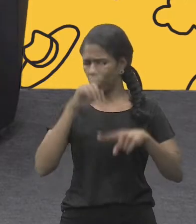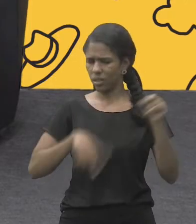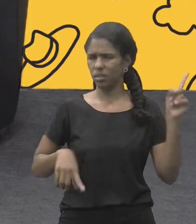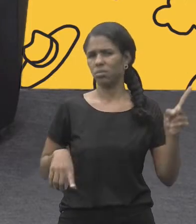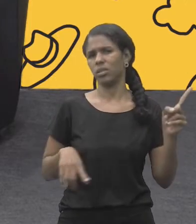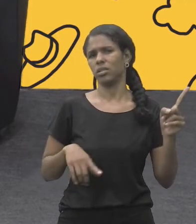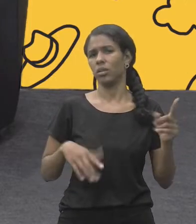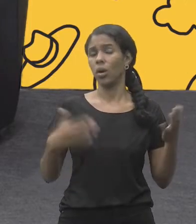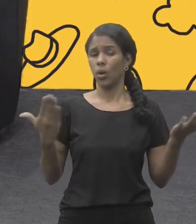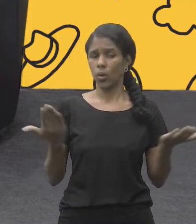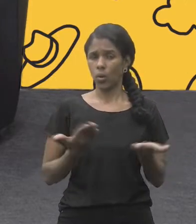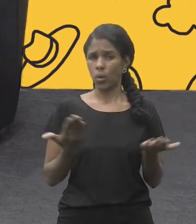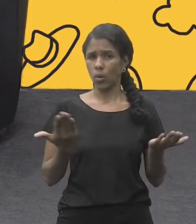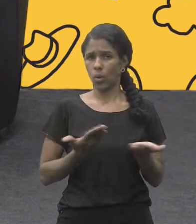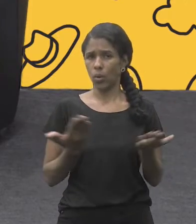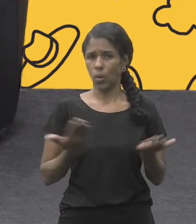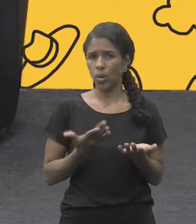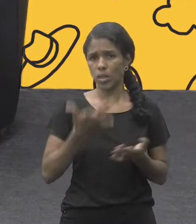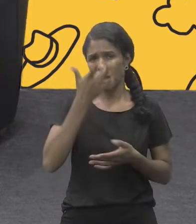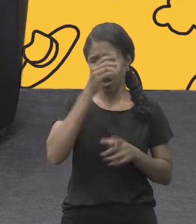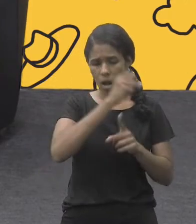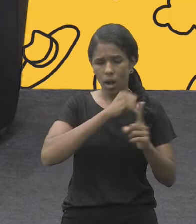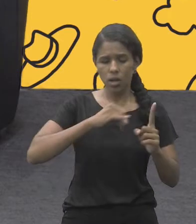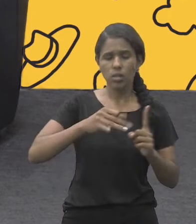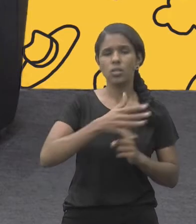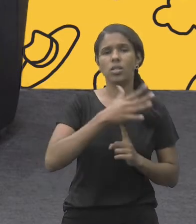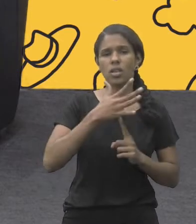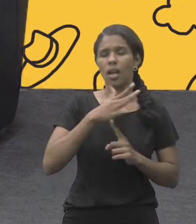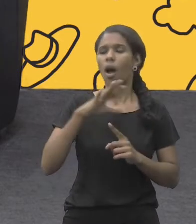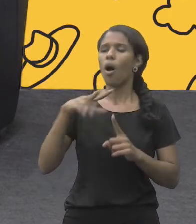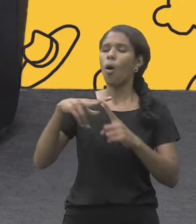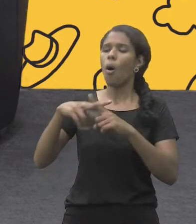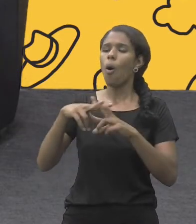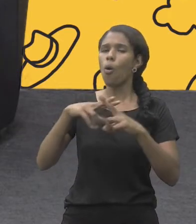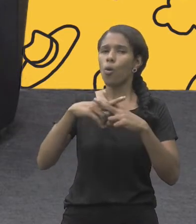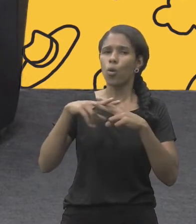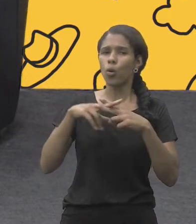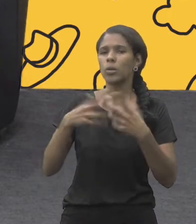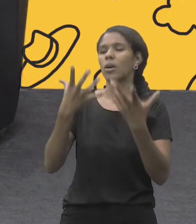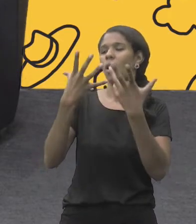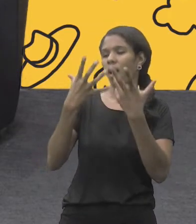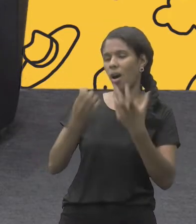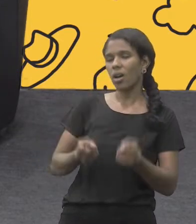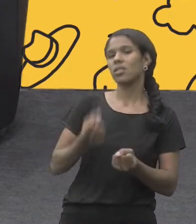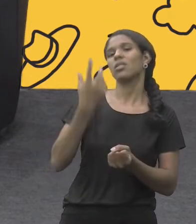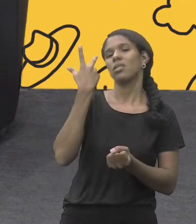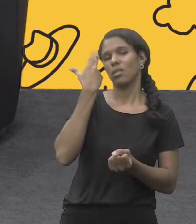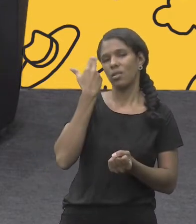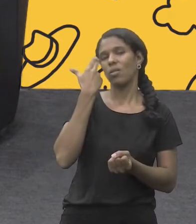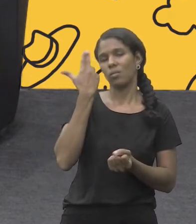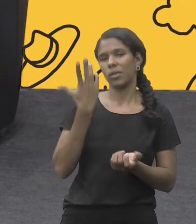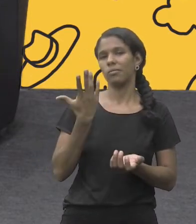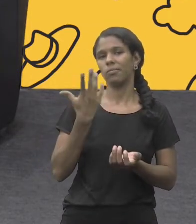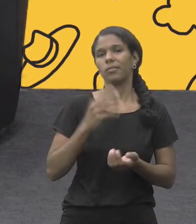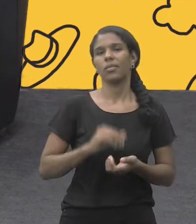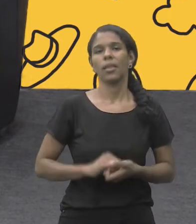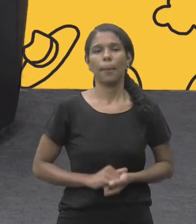mas hoje não. Hoje nós já temos uma aceitação bem bacana aí perante a sociedade.